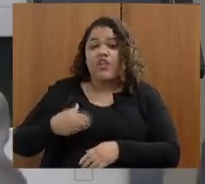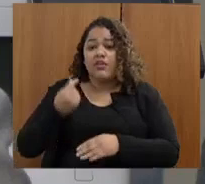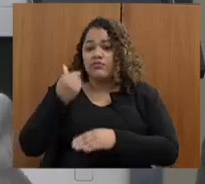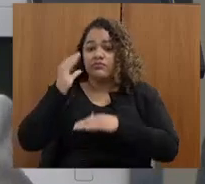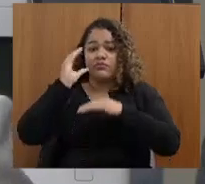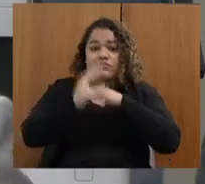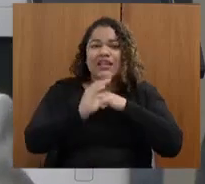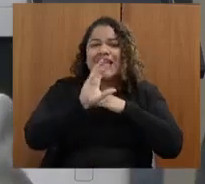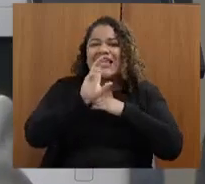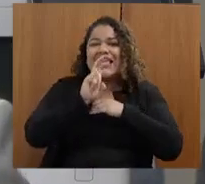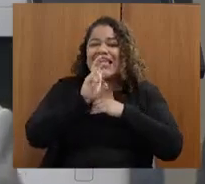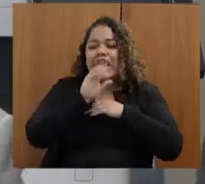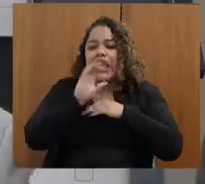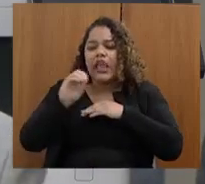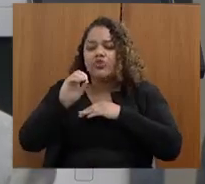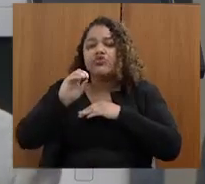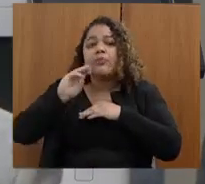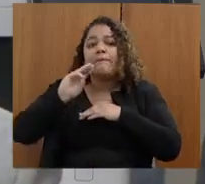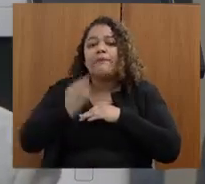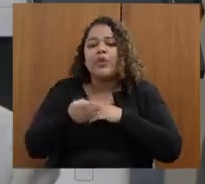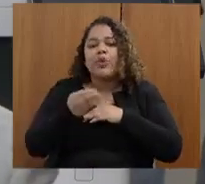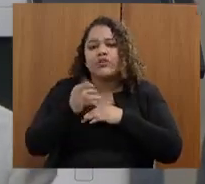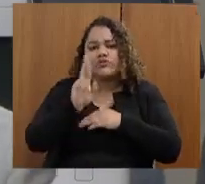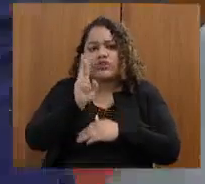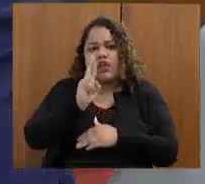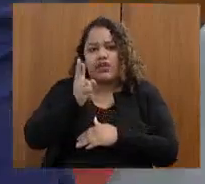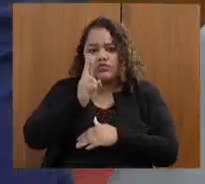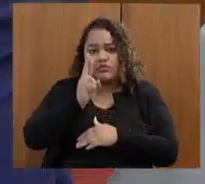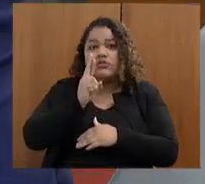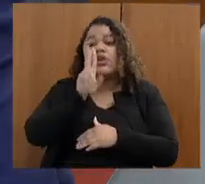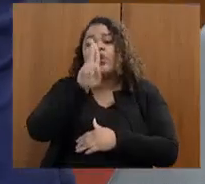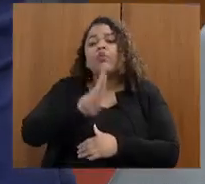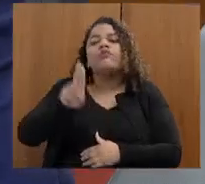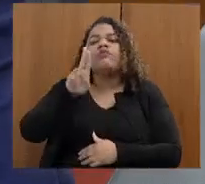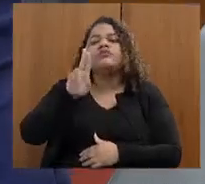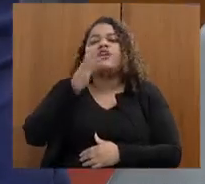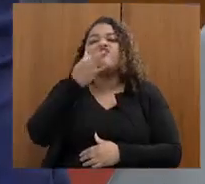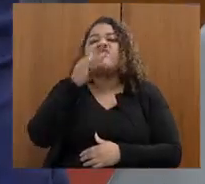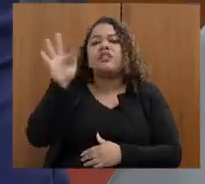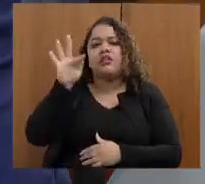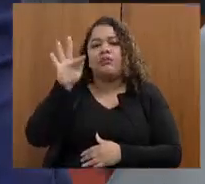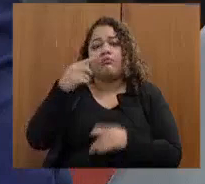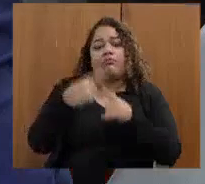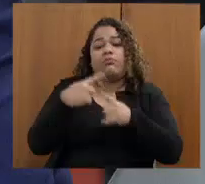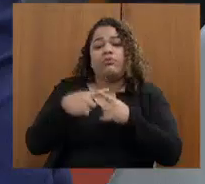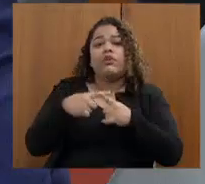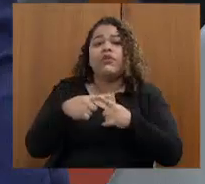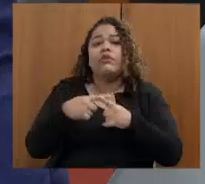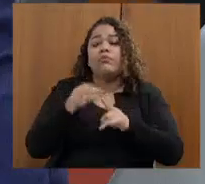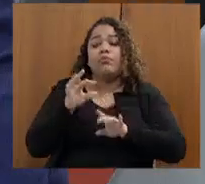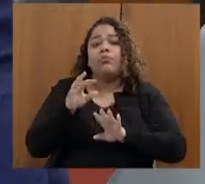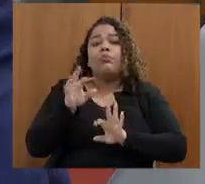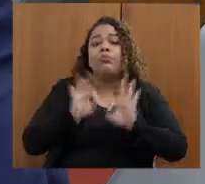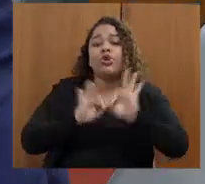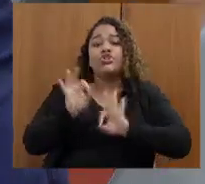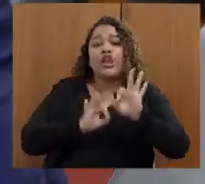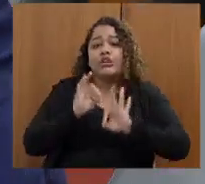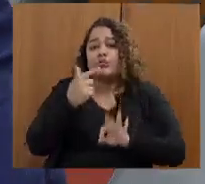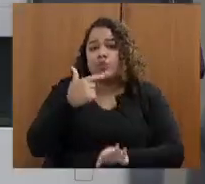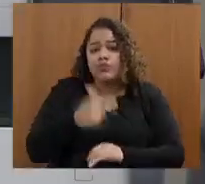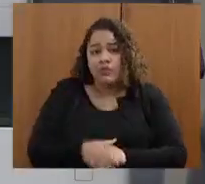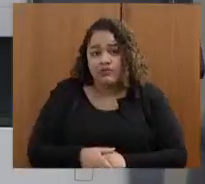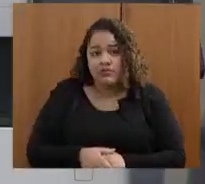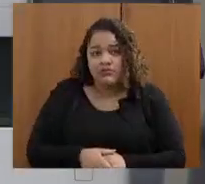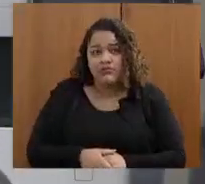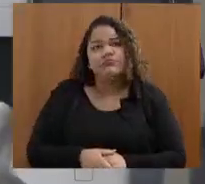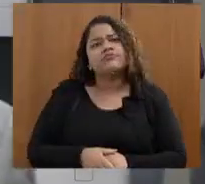federais Porque nós não tínhamos projetos E aí eu peço Aqui faça um apelo reforço a fala